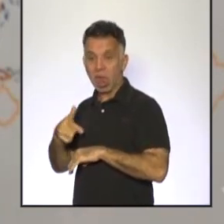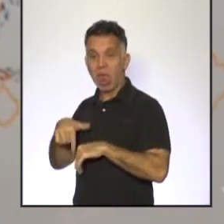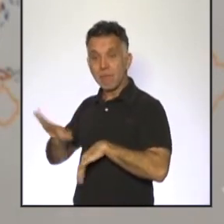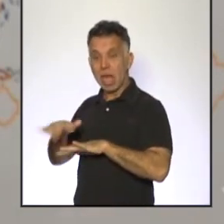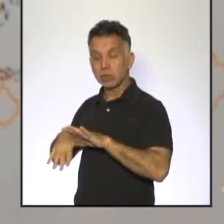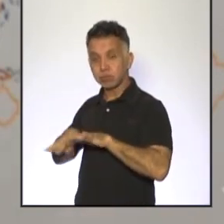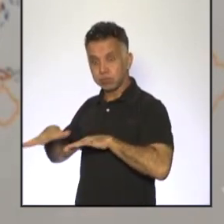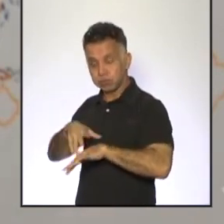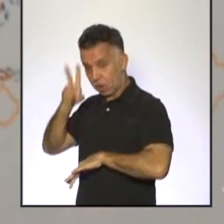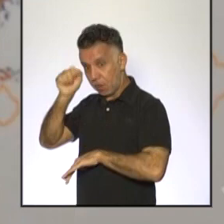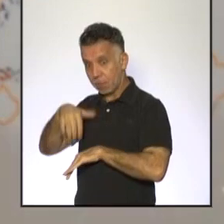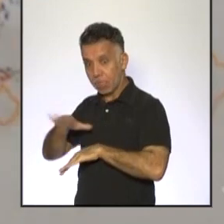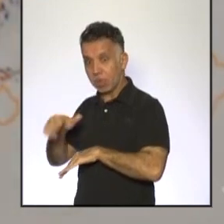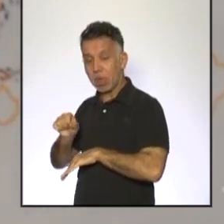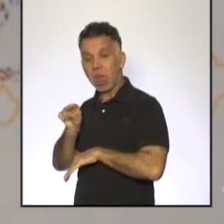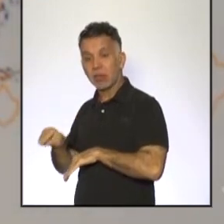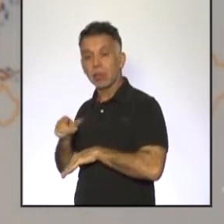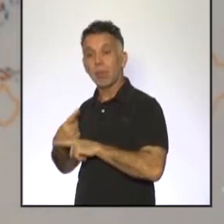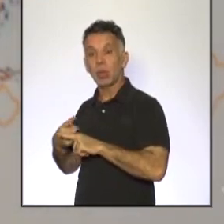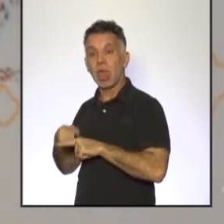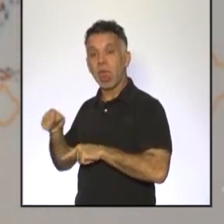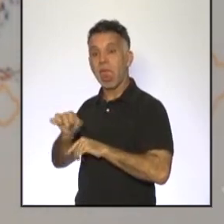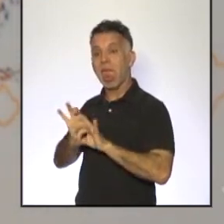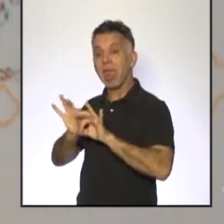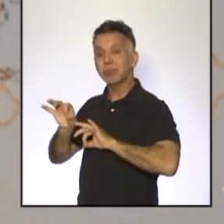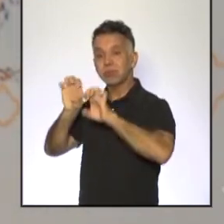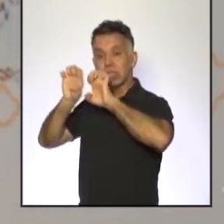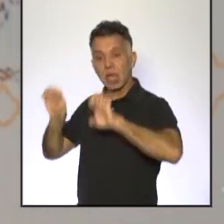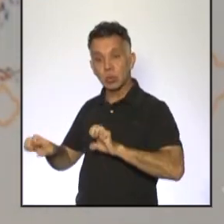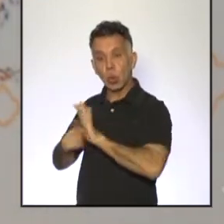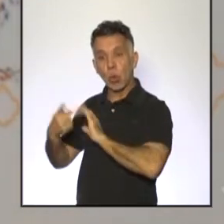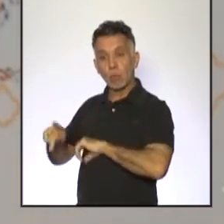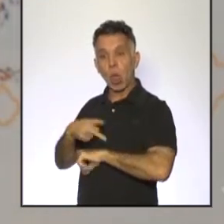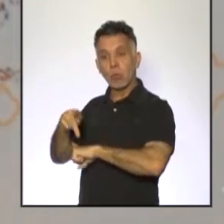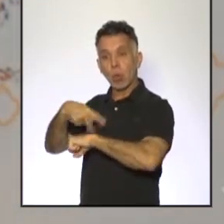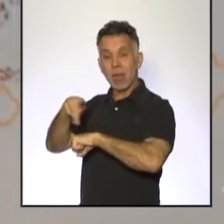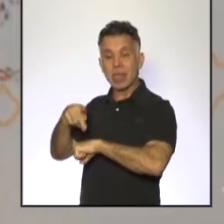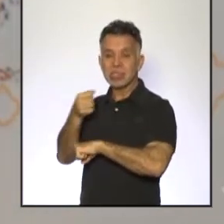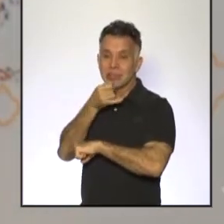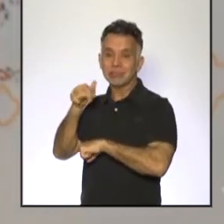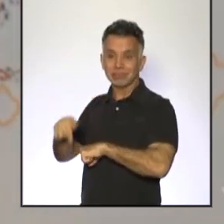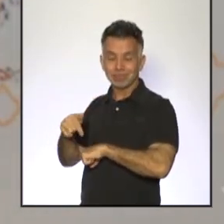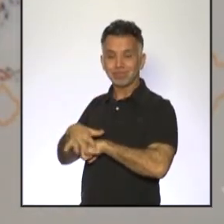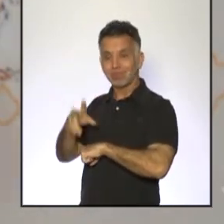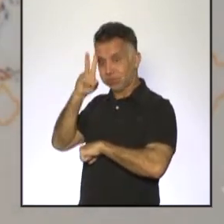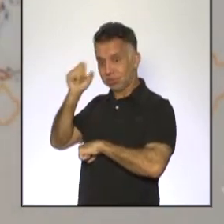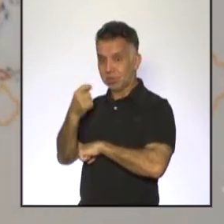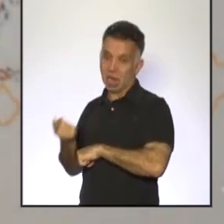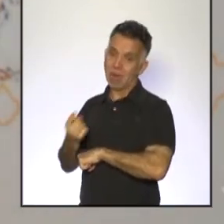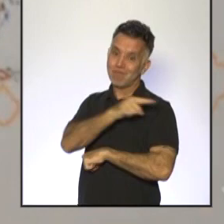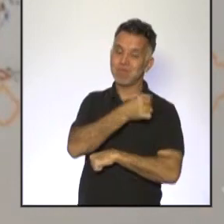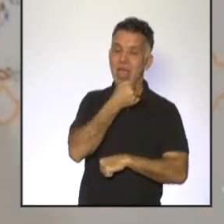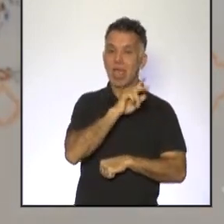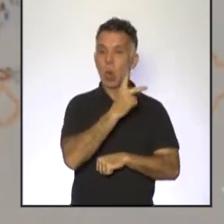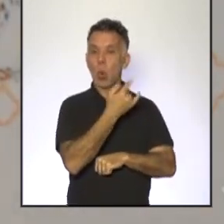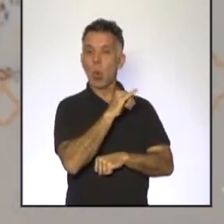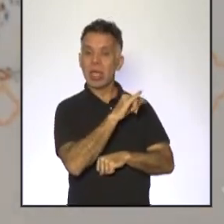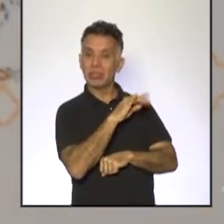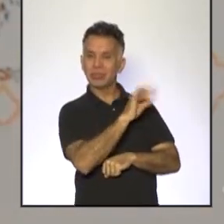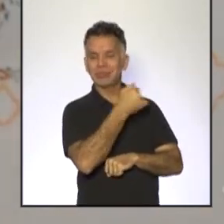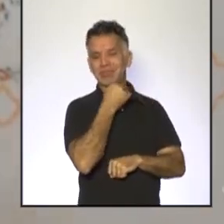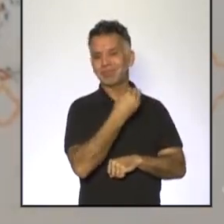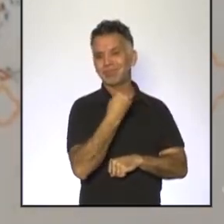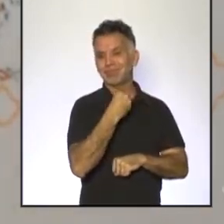Matou 100 mil pessoas. A condição infraestrutural do país muito precária. Beleza? Então, quanto maior